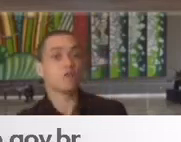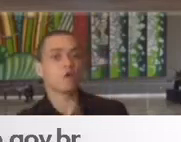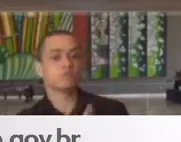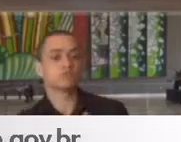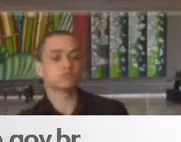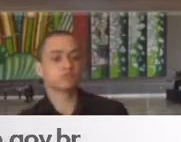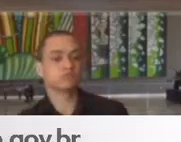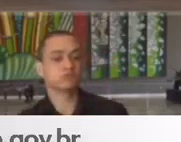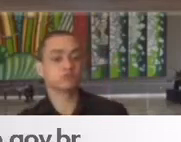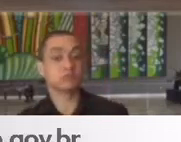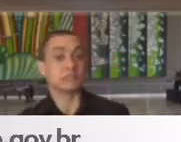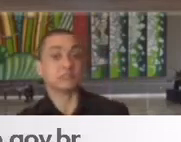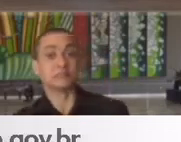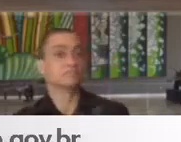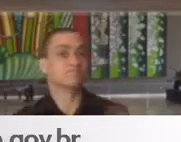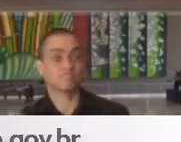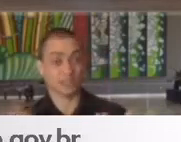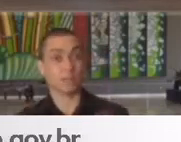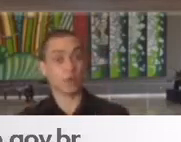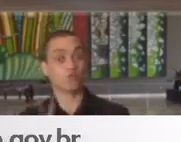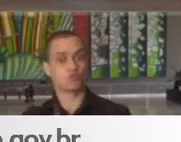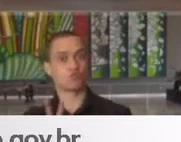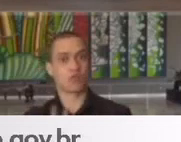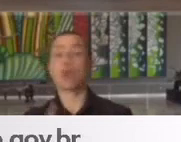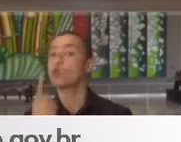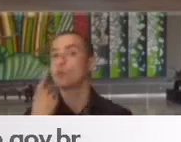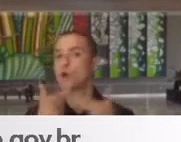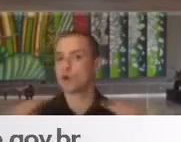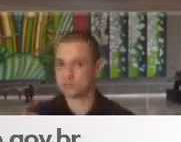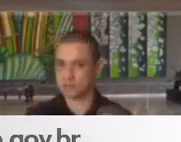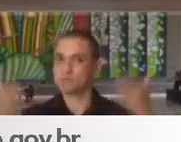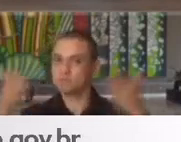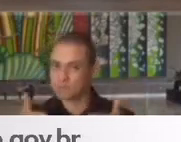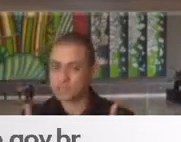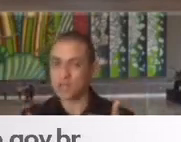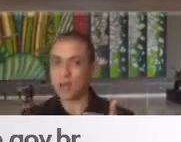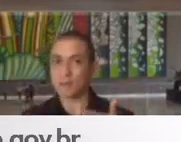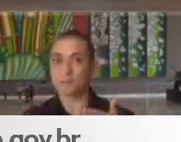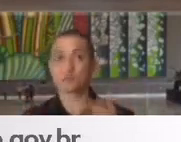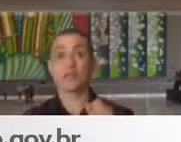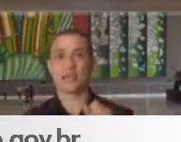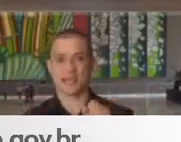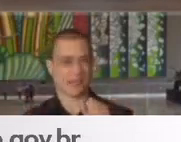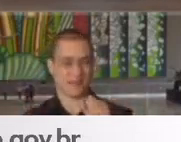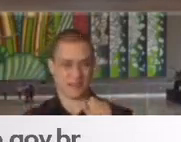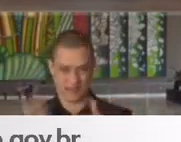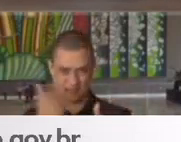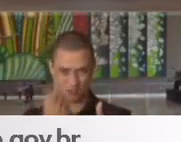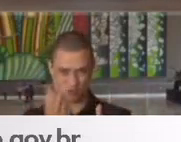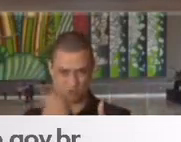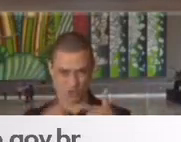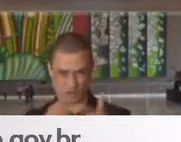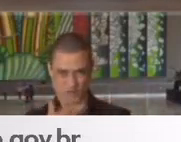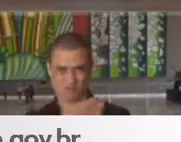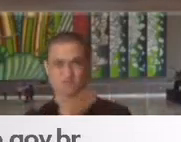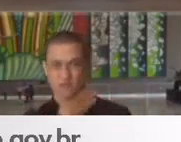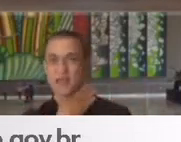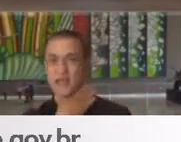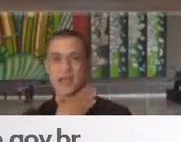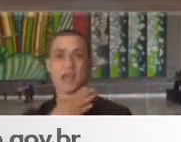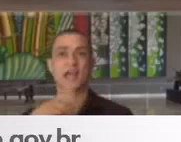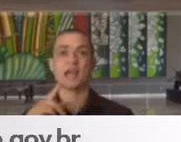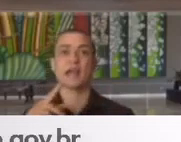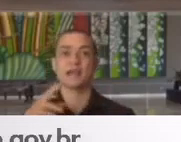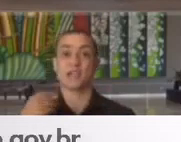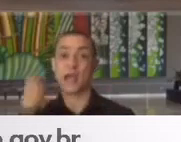e olhando com muito cuidado para uma coisa. Quer dizer, a crise, num determinado momento, segundo a experiência